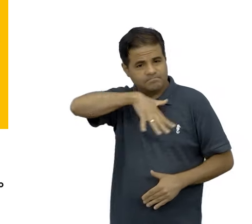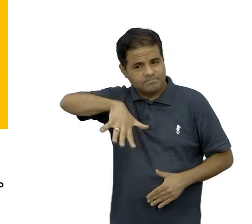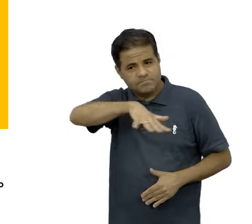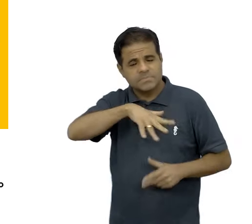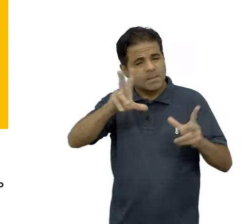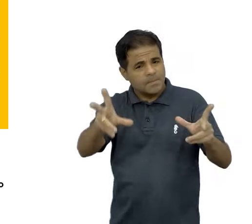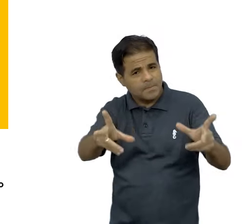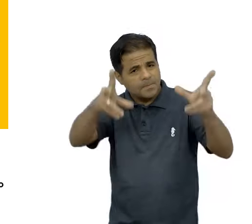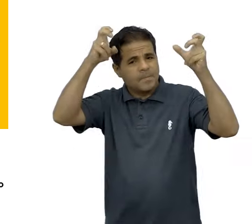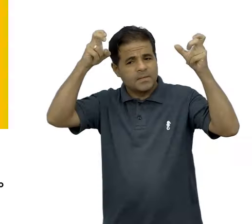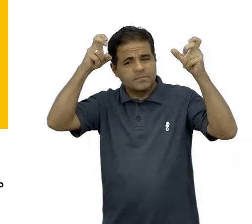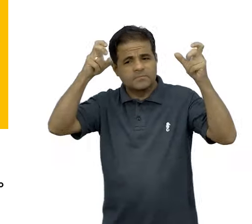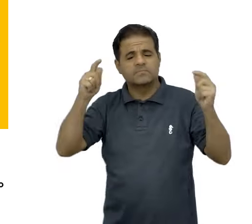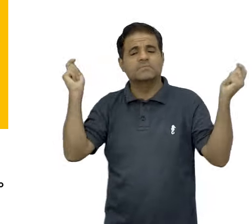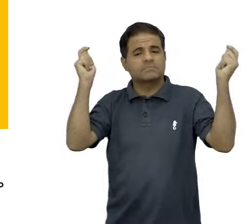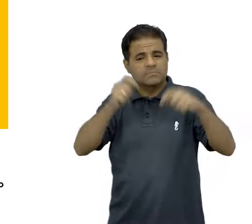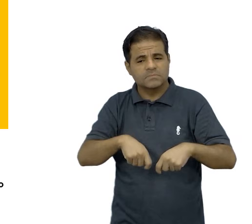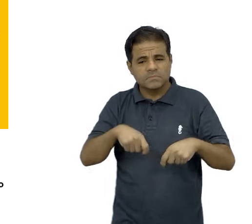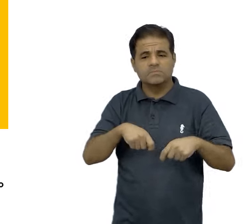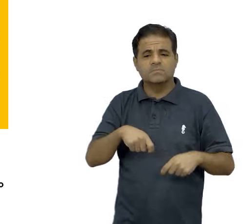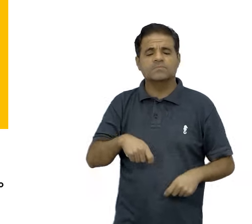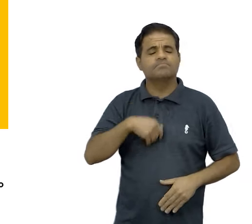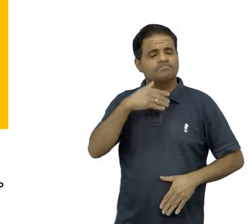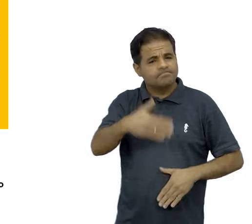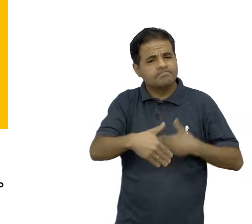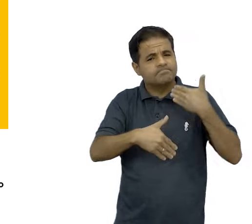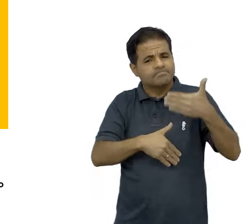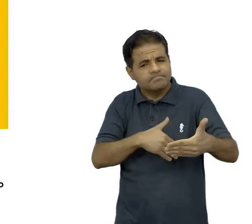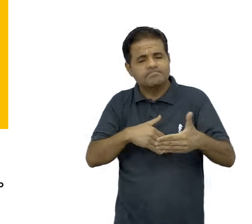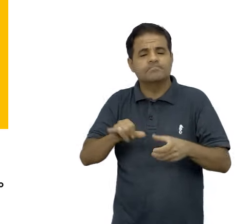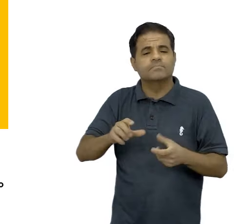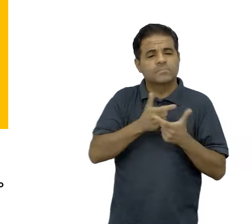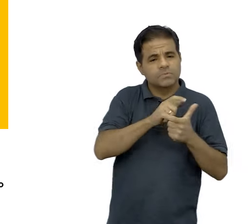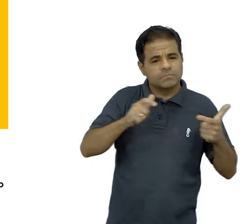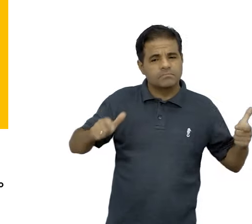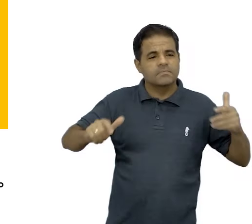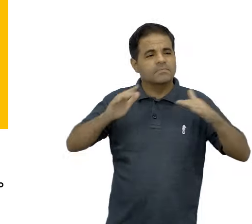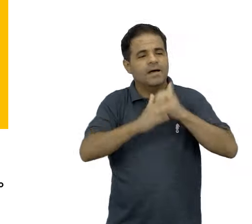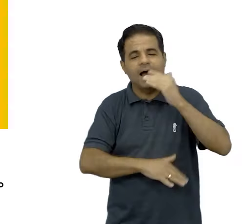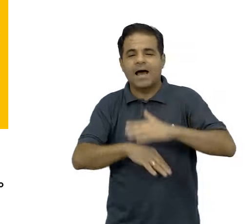dessa perspectiva, a gente vai percebendo aí a estrutura